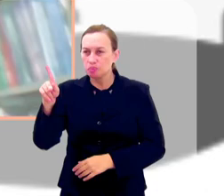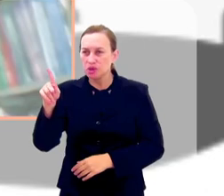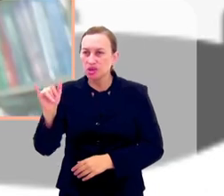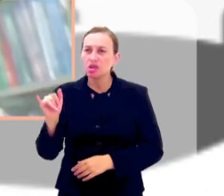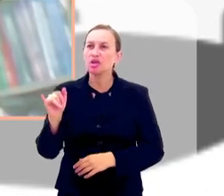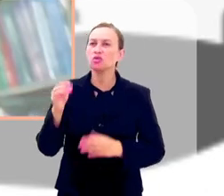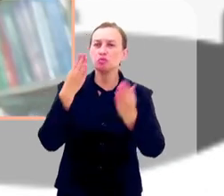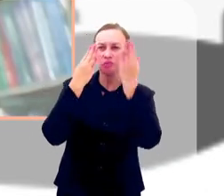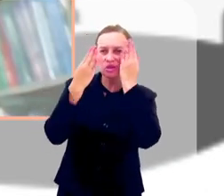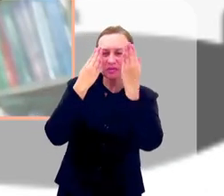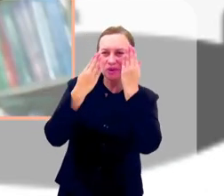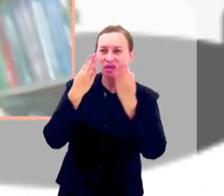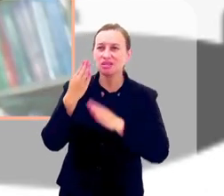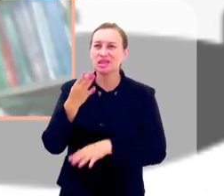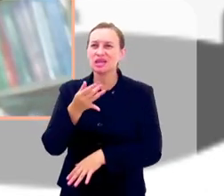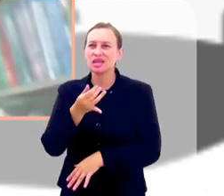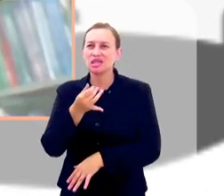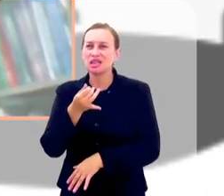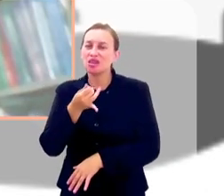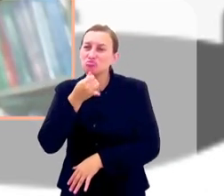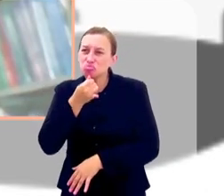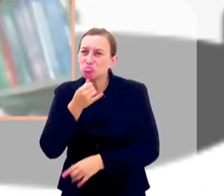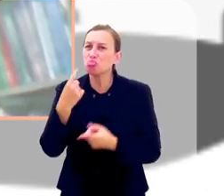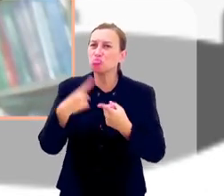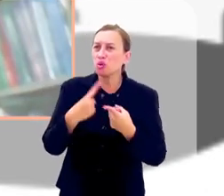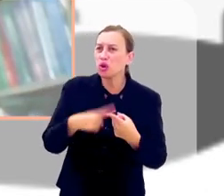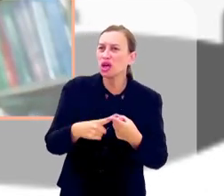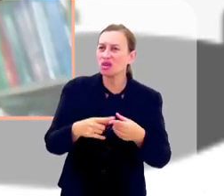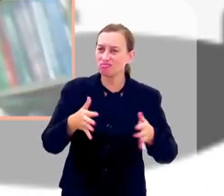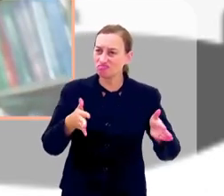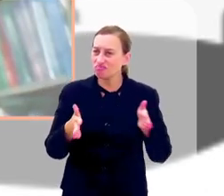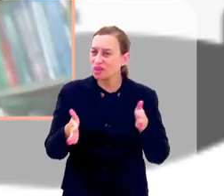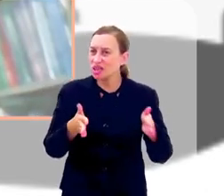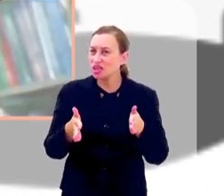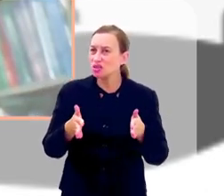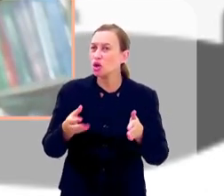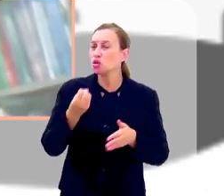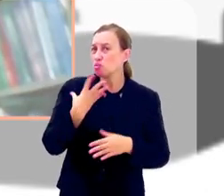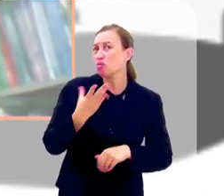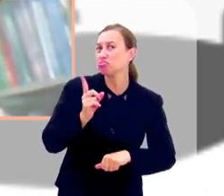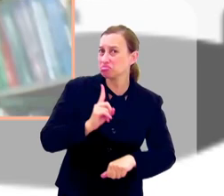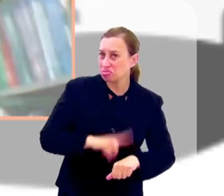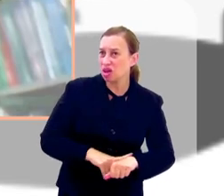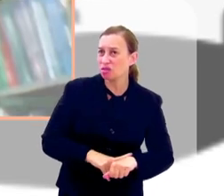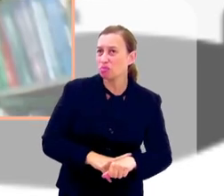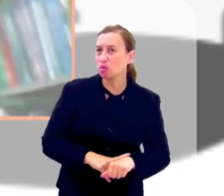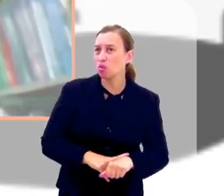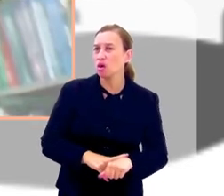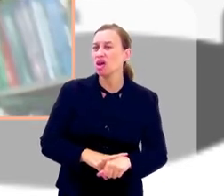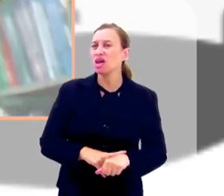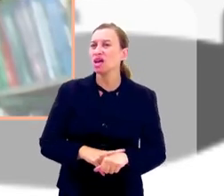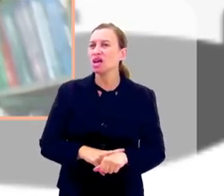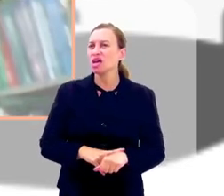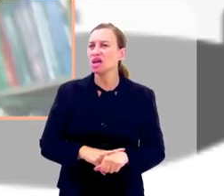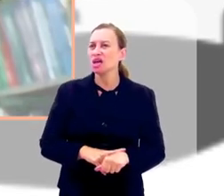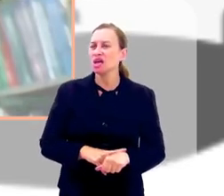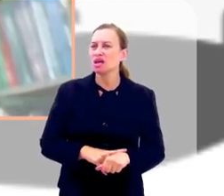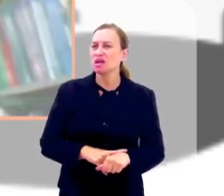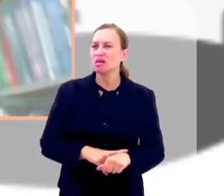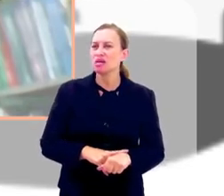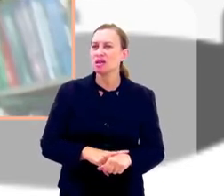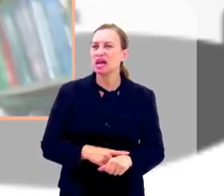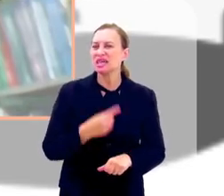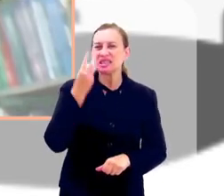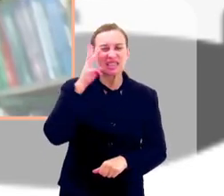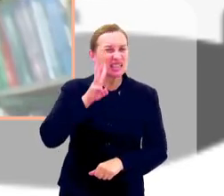de um psicólogo. E ela é muito cruel, porque durante bom tempo, ele